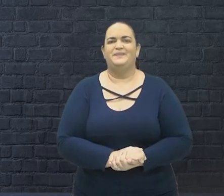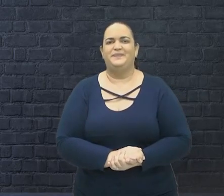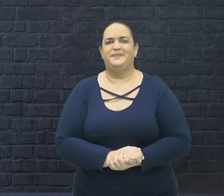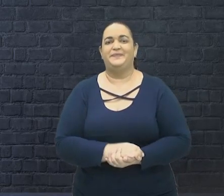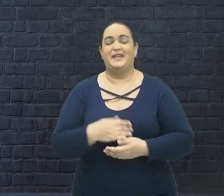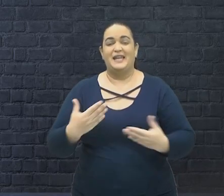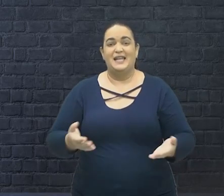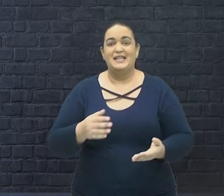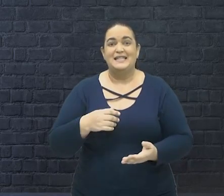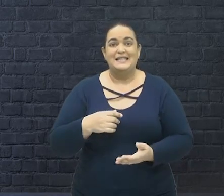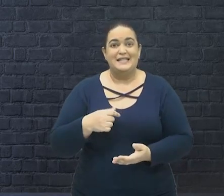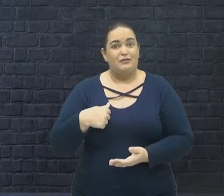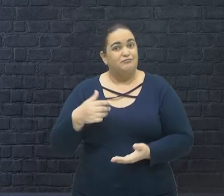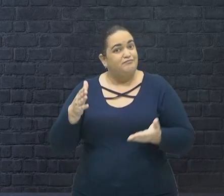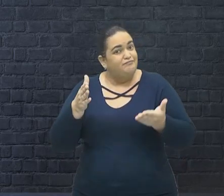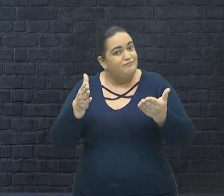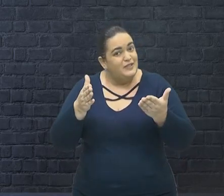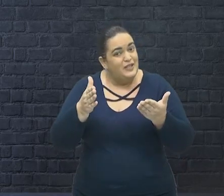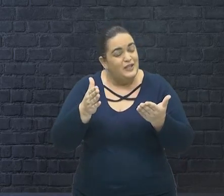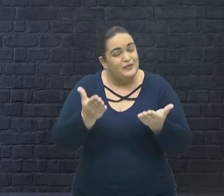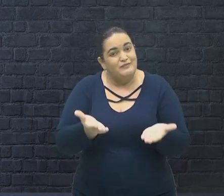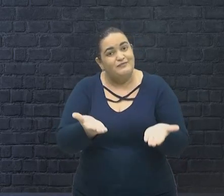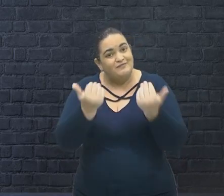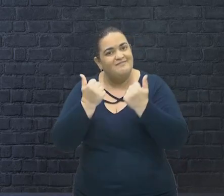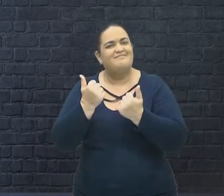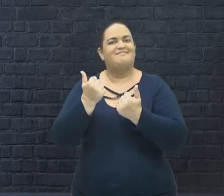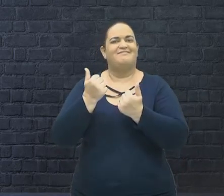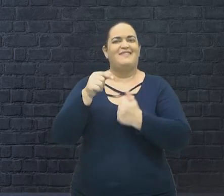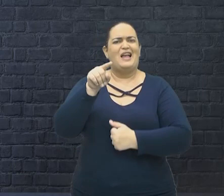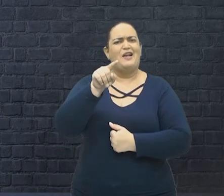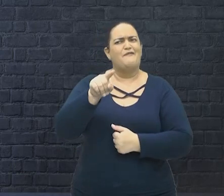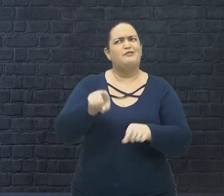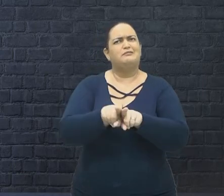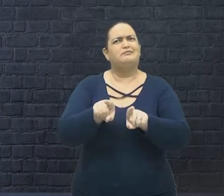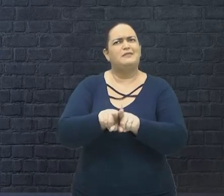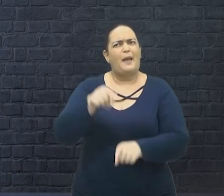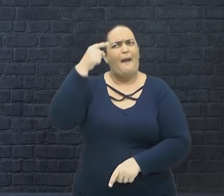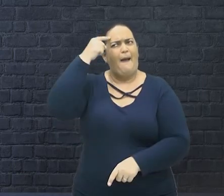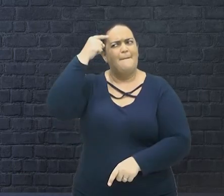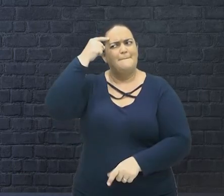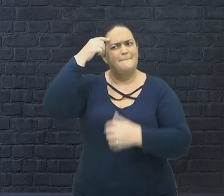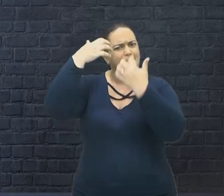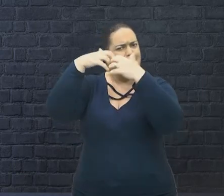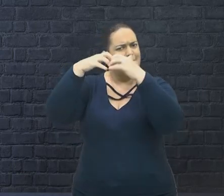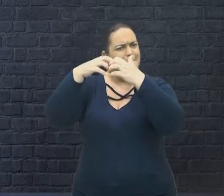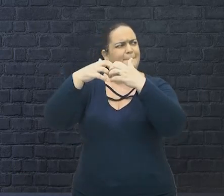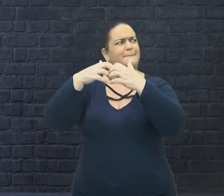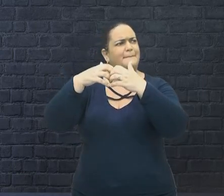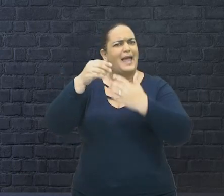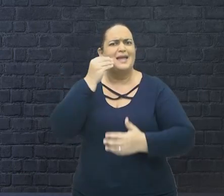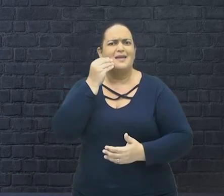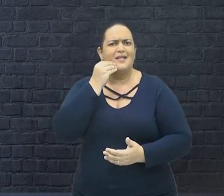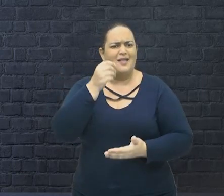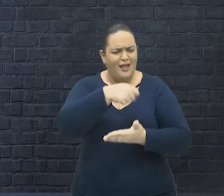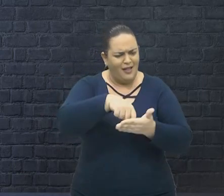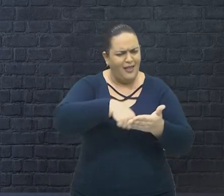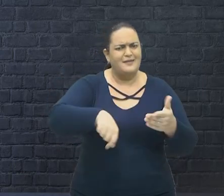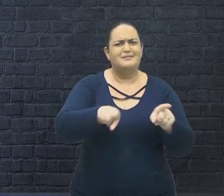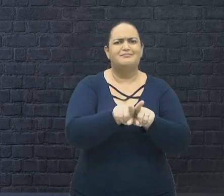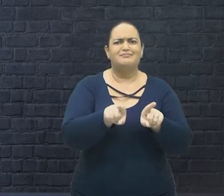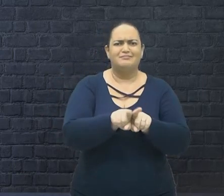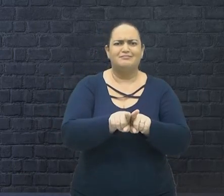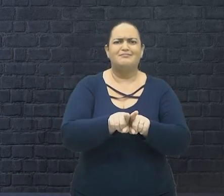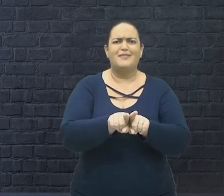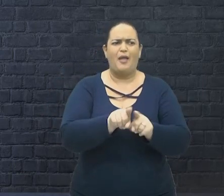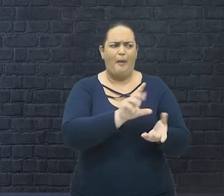é por isso também que nós fazemos um chamado para que vocês se desafiem a escrever. Nesse